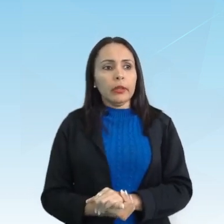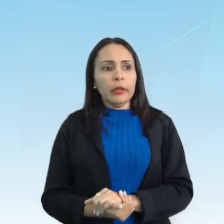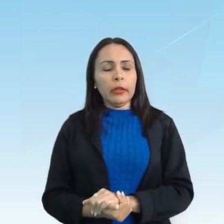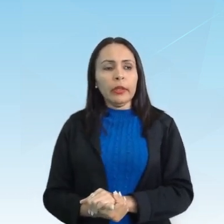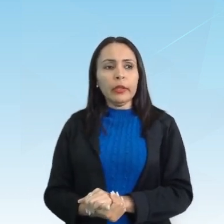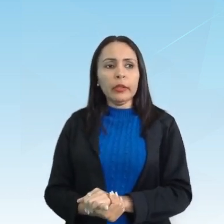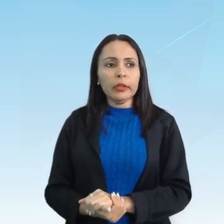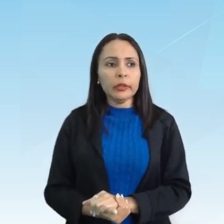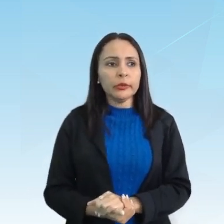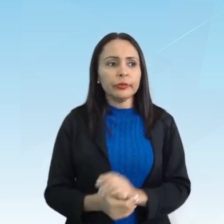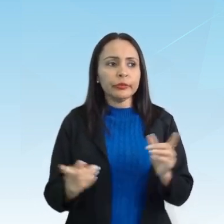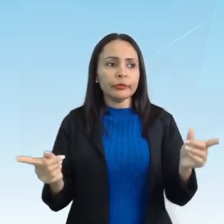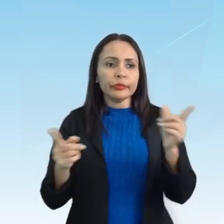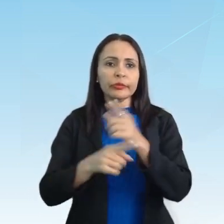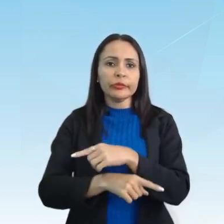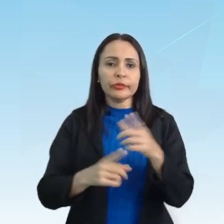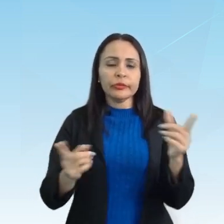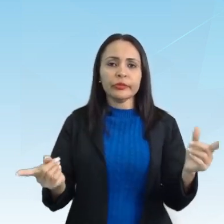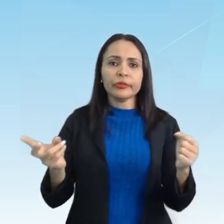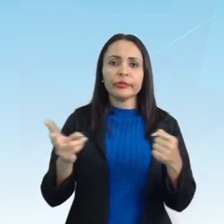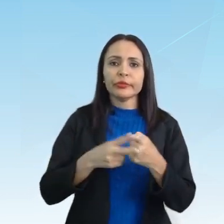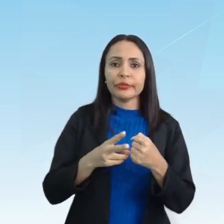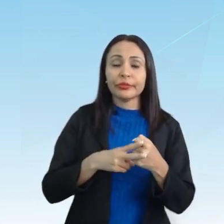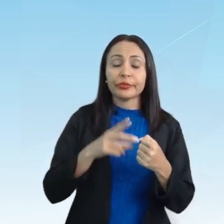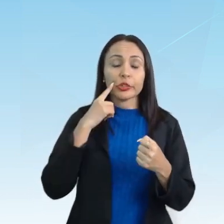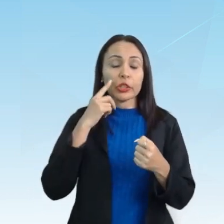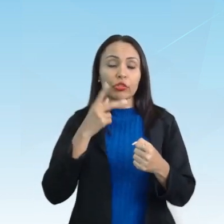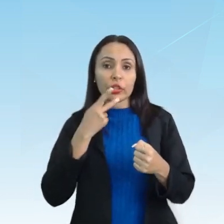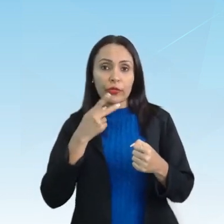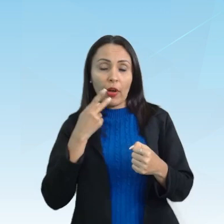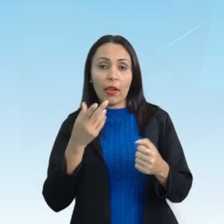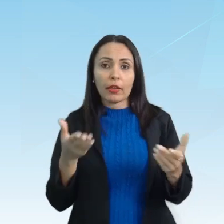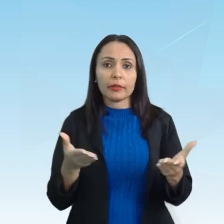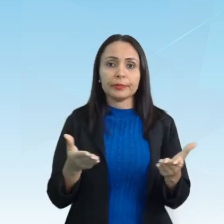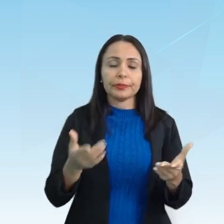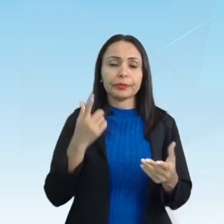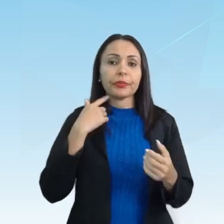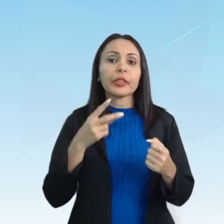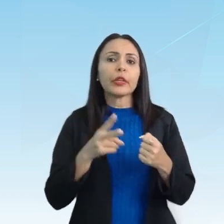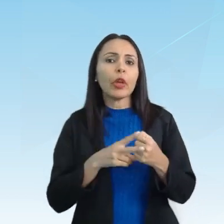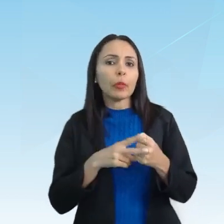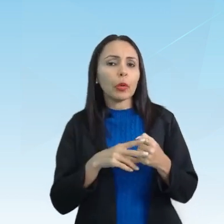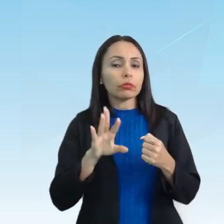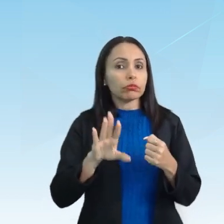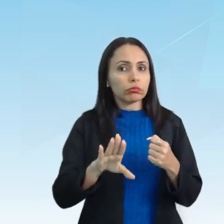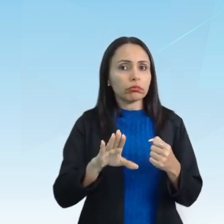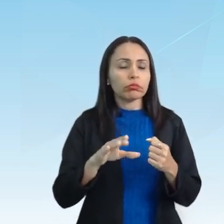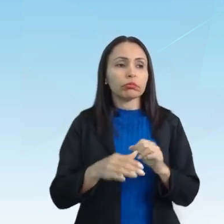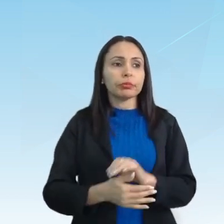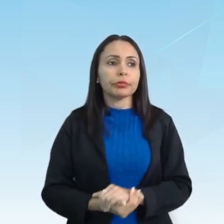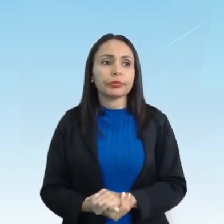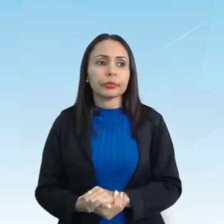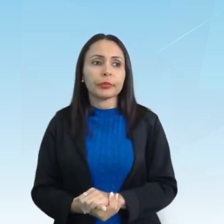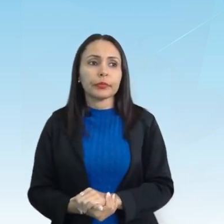da transitividade verbal. E quando a gente fala de verbo, a regência